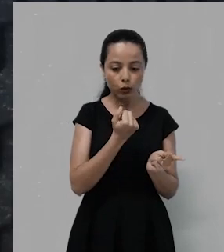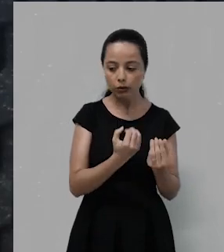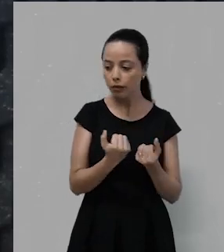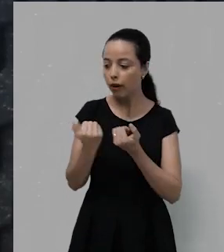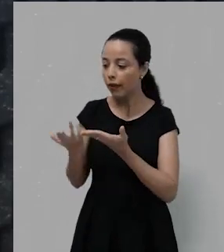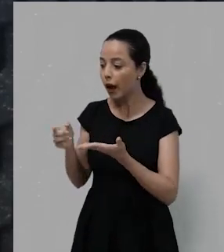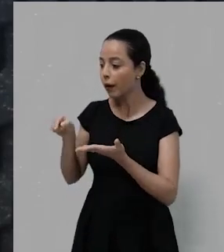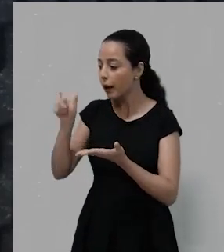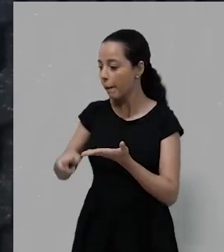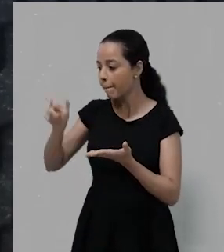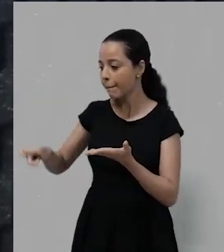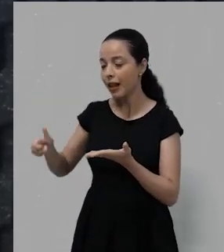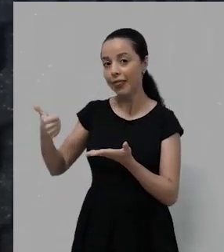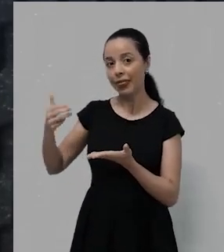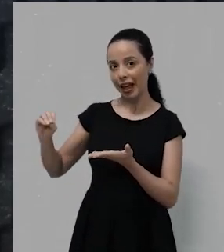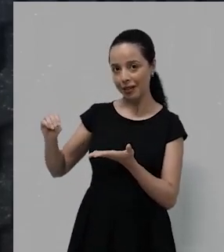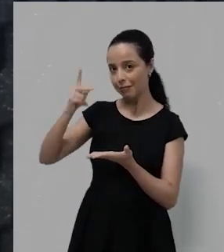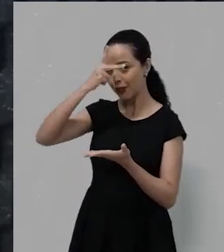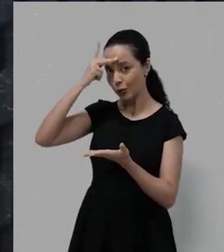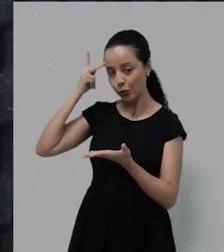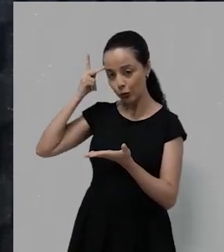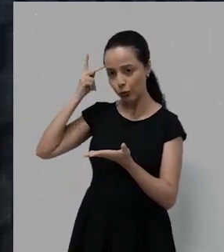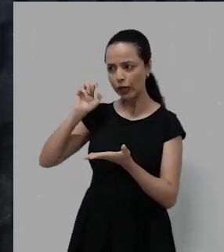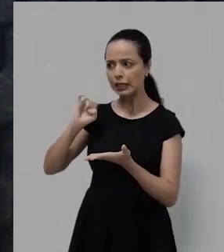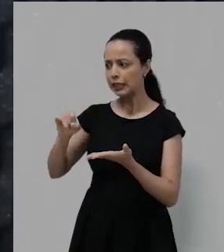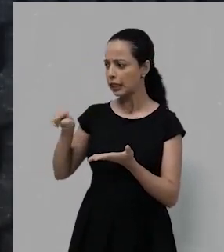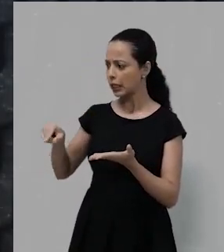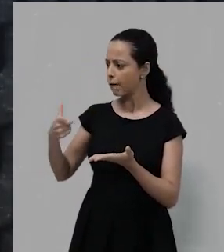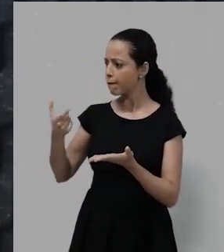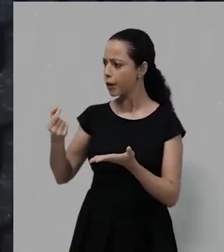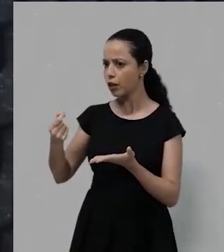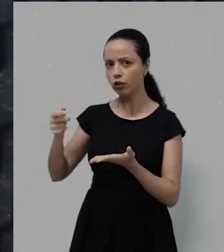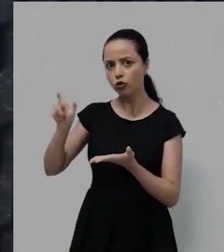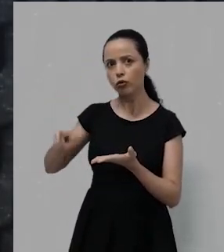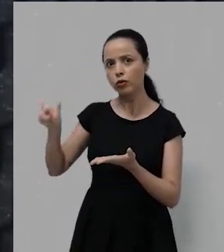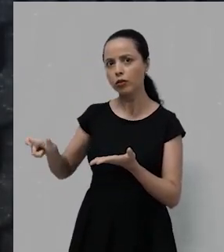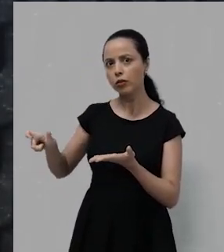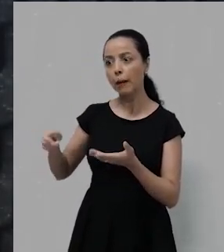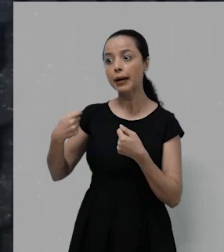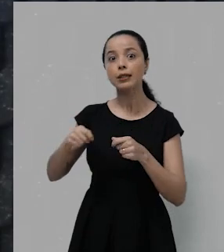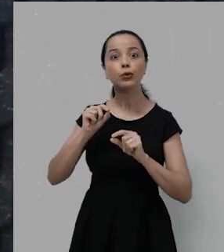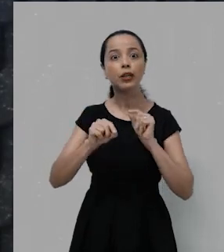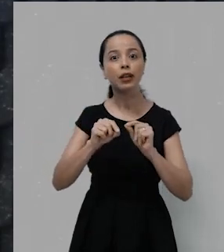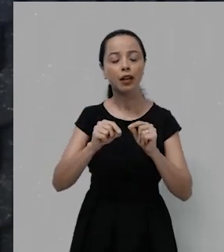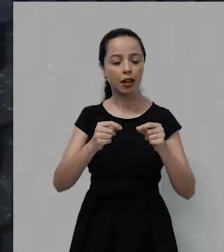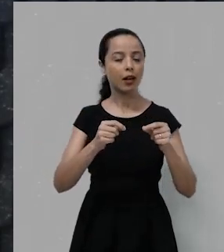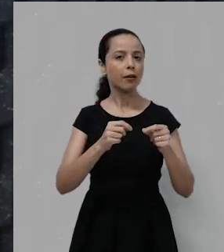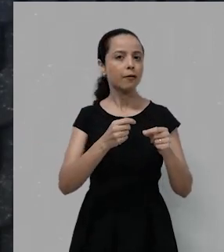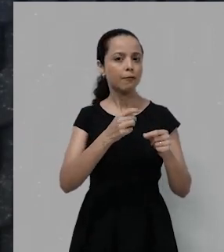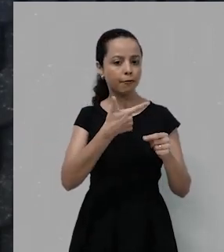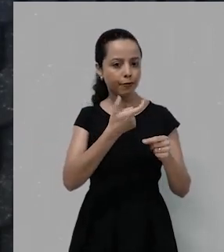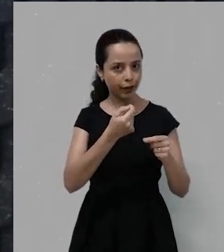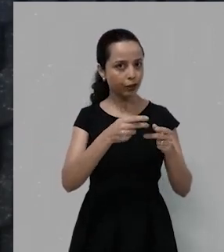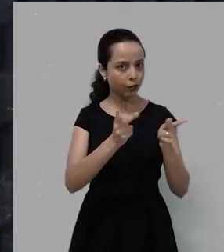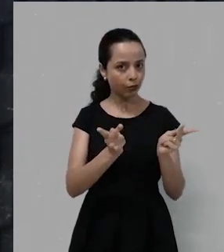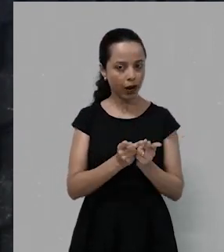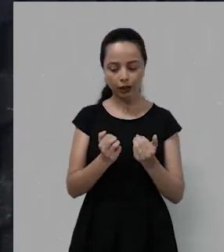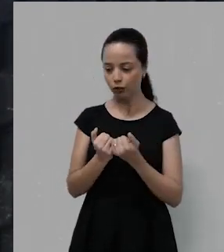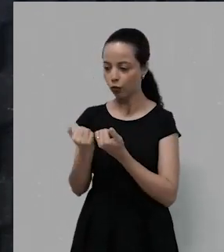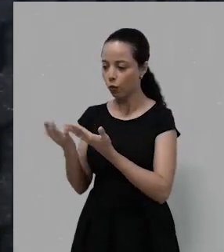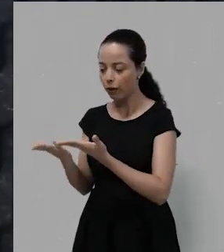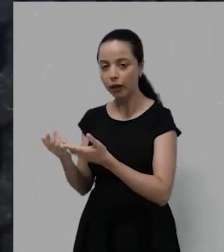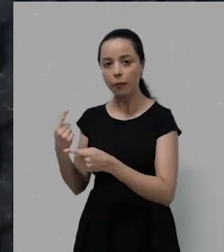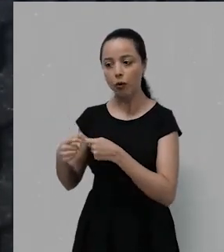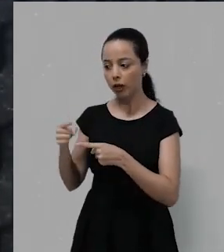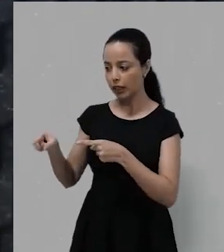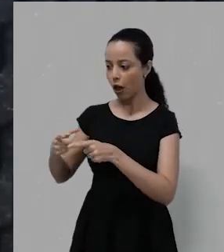mas para 20 pessoas você tem que dar 20 pratos de comida. Ou seja, se aumenta a quantidade